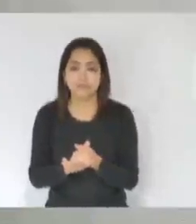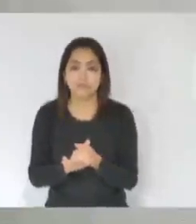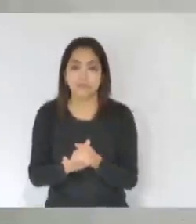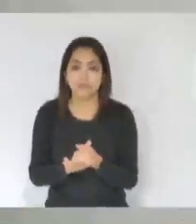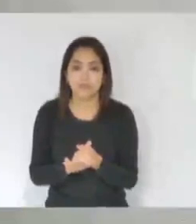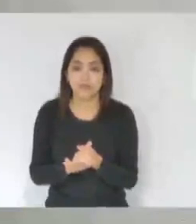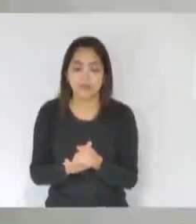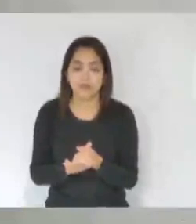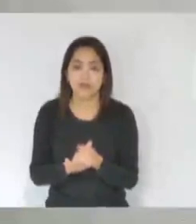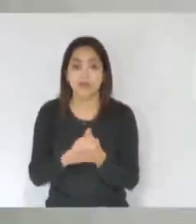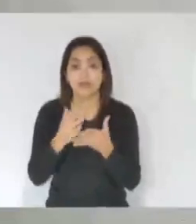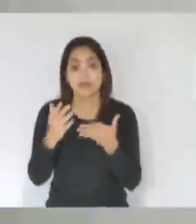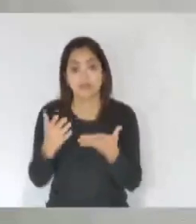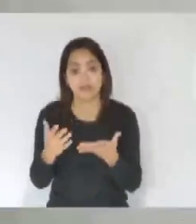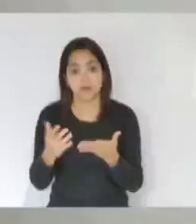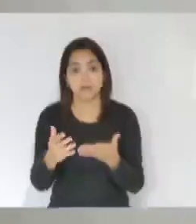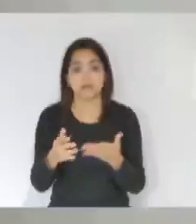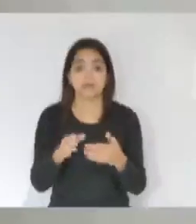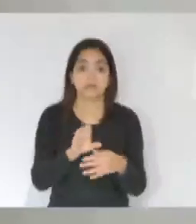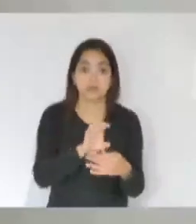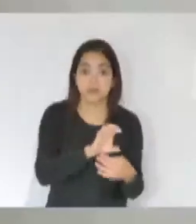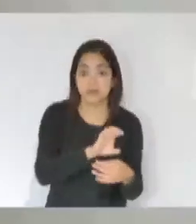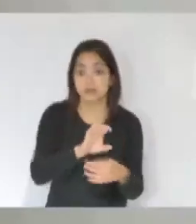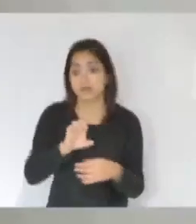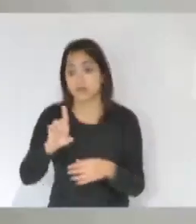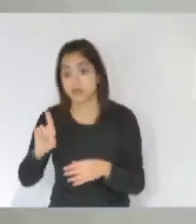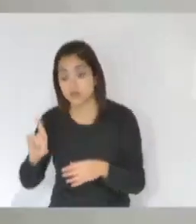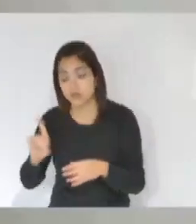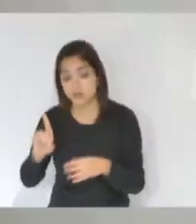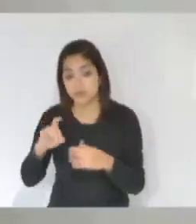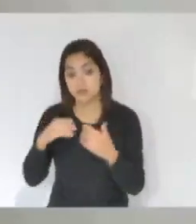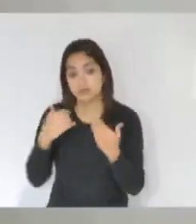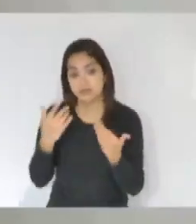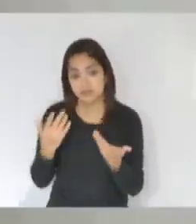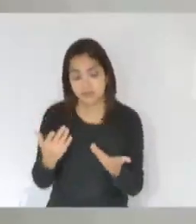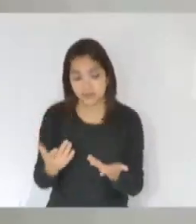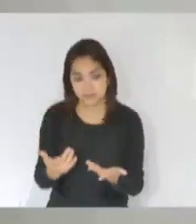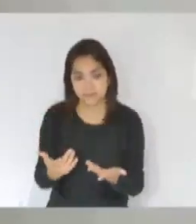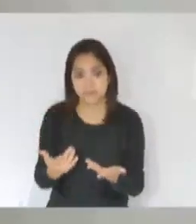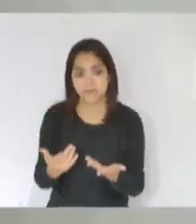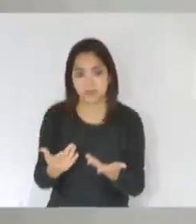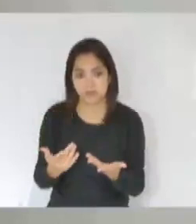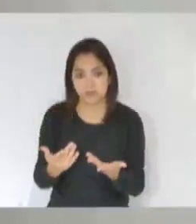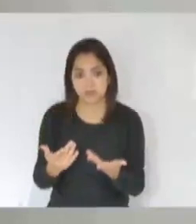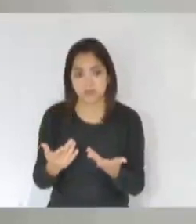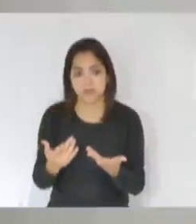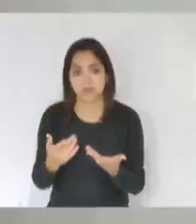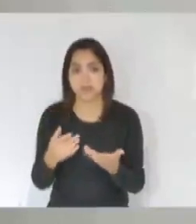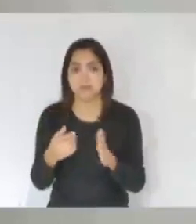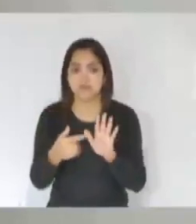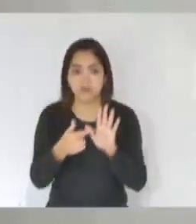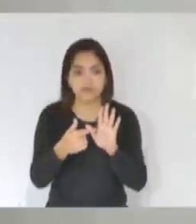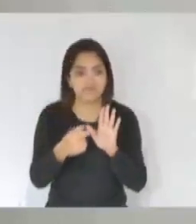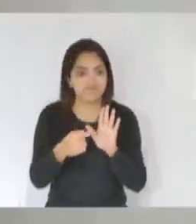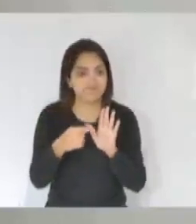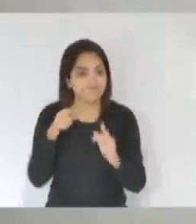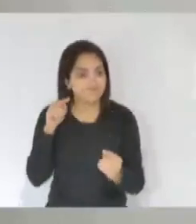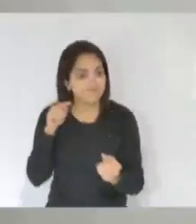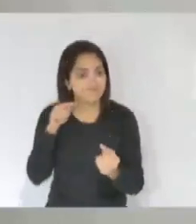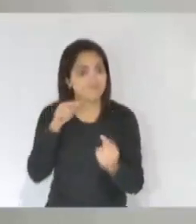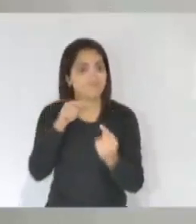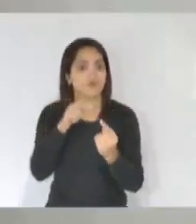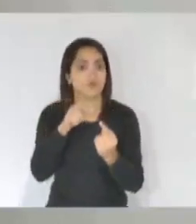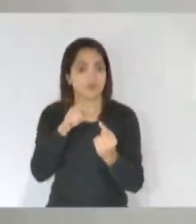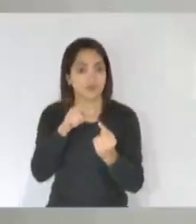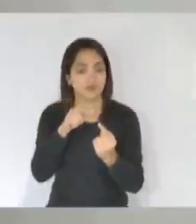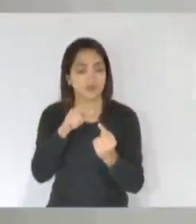Então, tanto a extrema-direita quanto a extrema-esquerda estão na mira do Tribunal Superior Eleitoral, mas